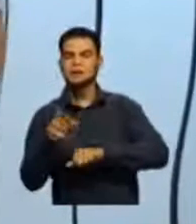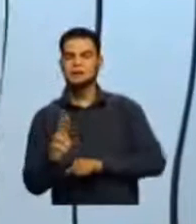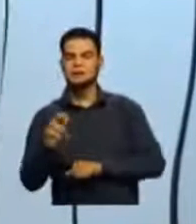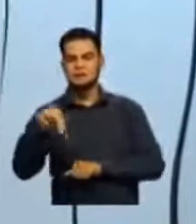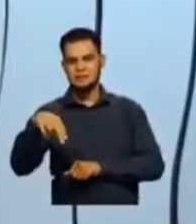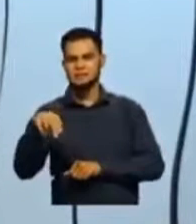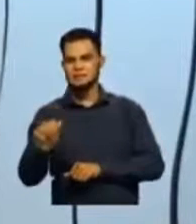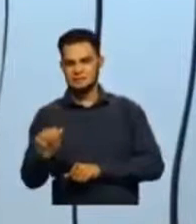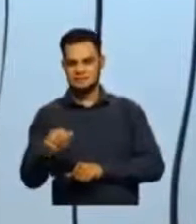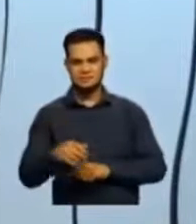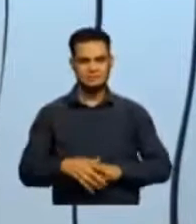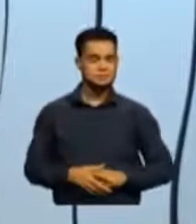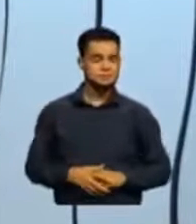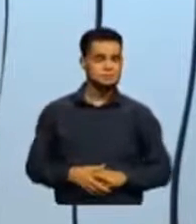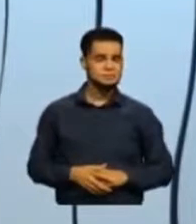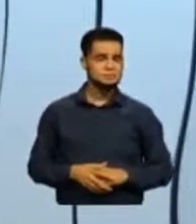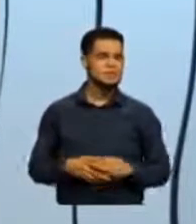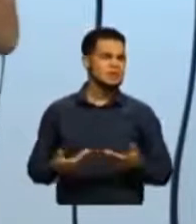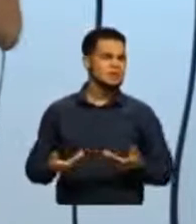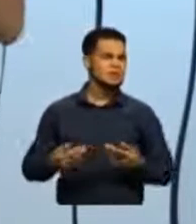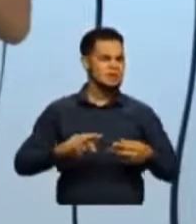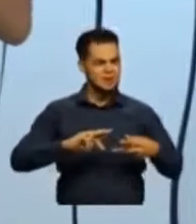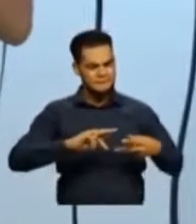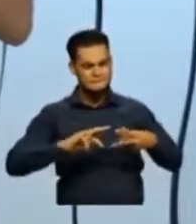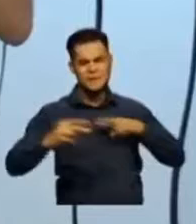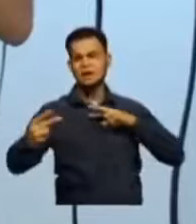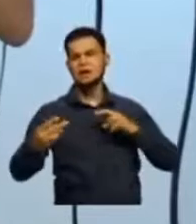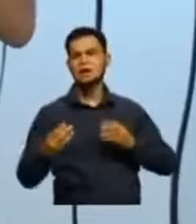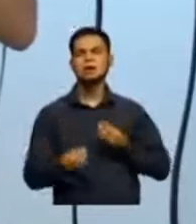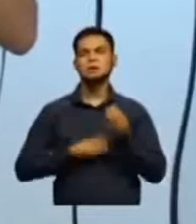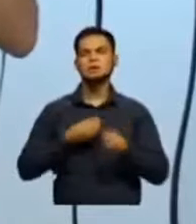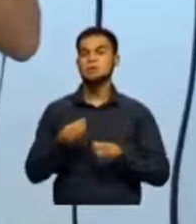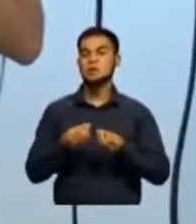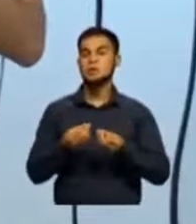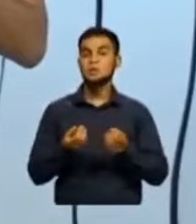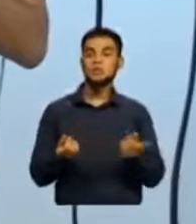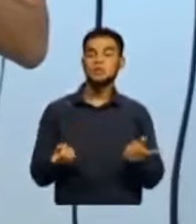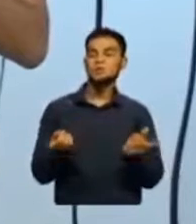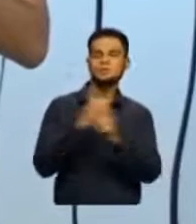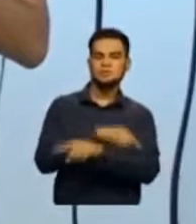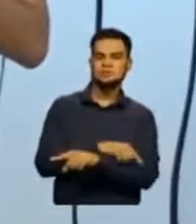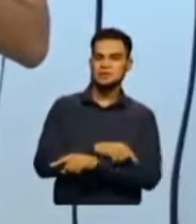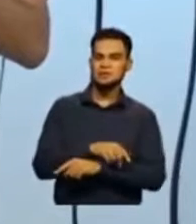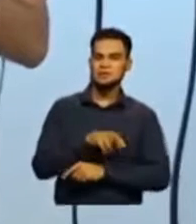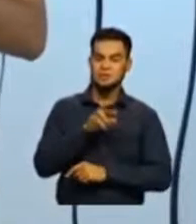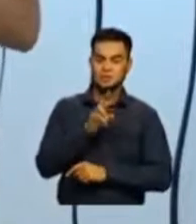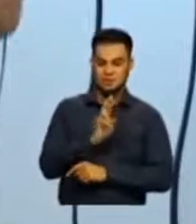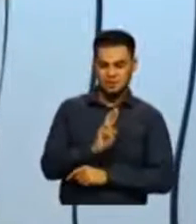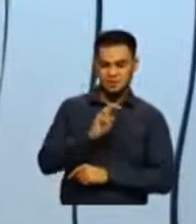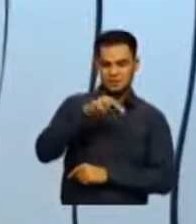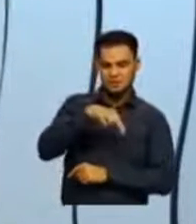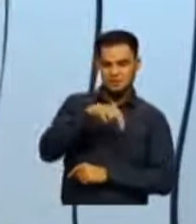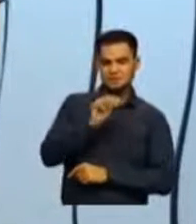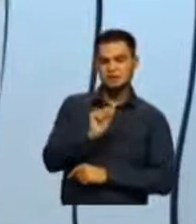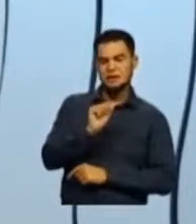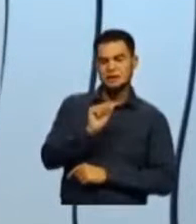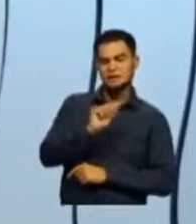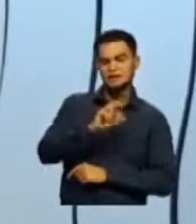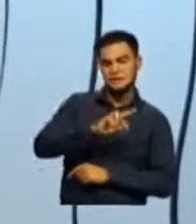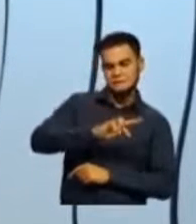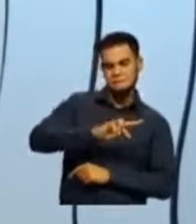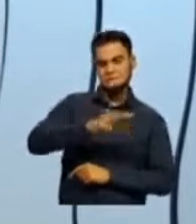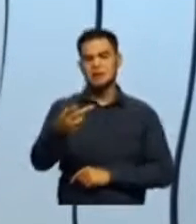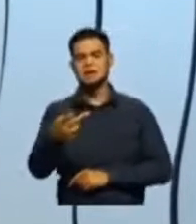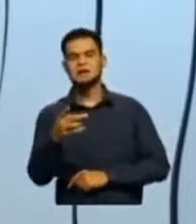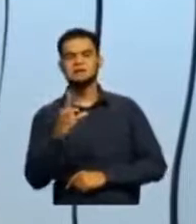Então, essa transcrição, então, é reversa. O RNA, ele vai ser transcrito